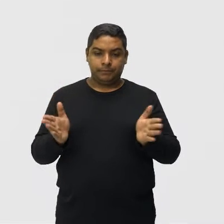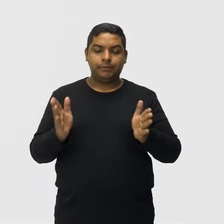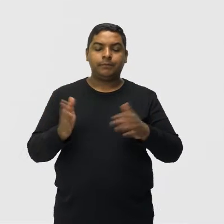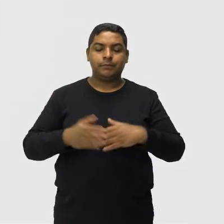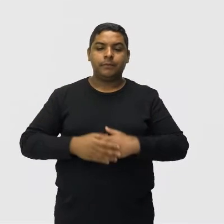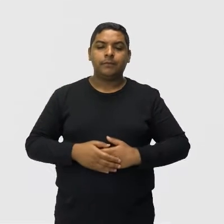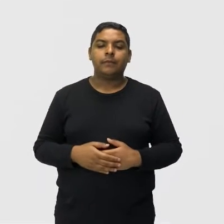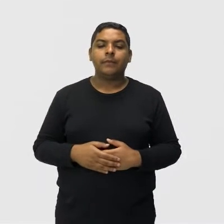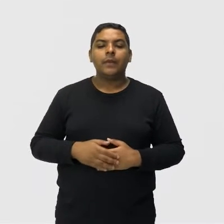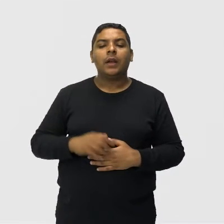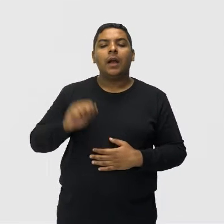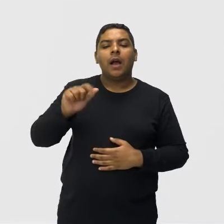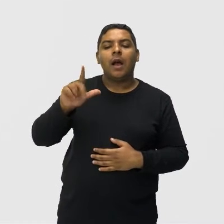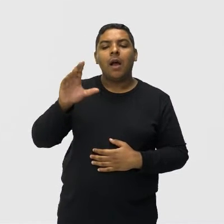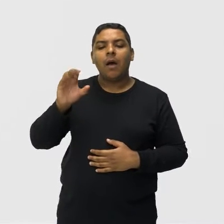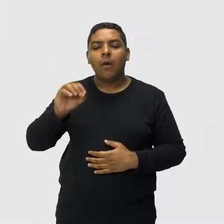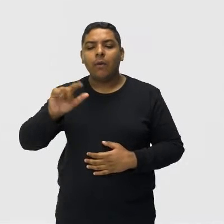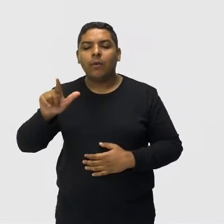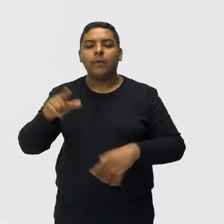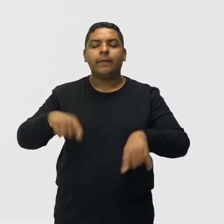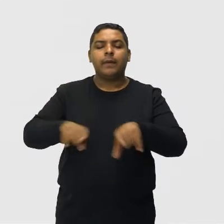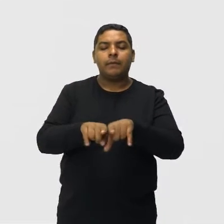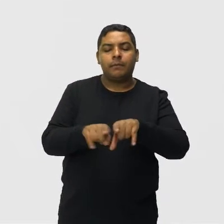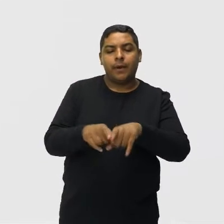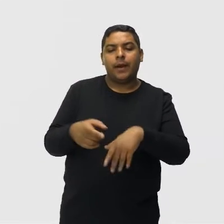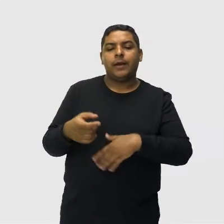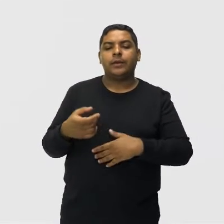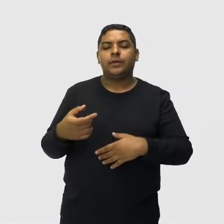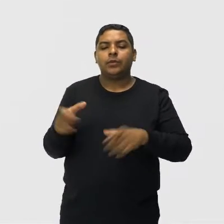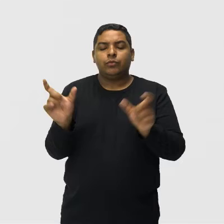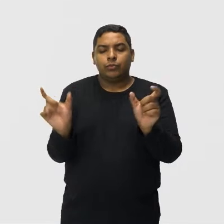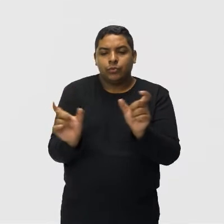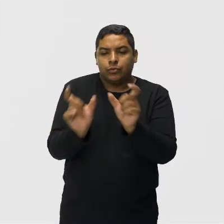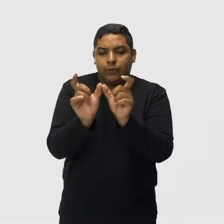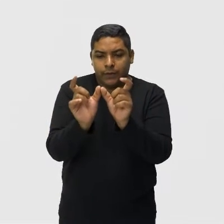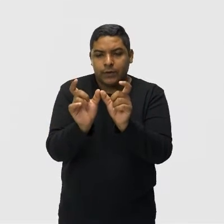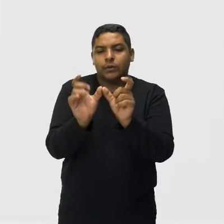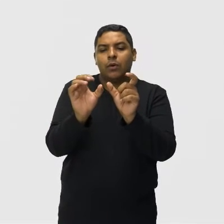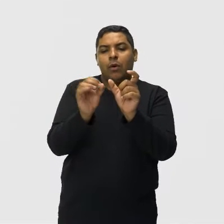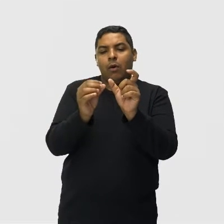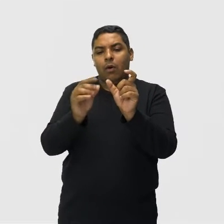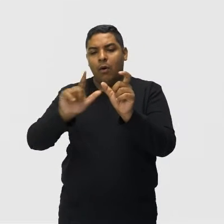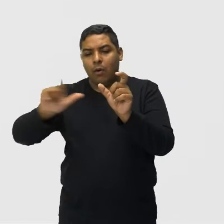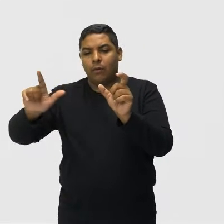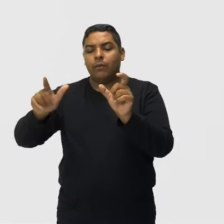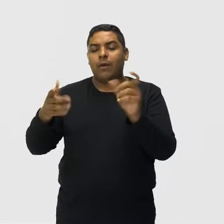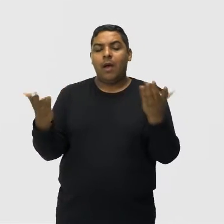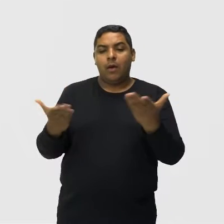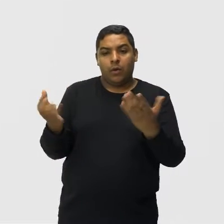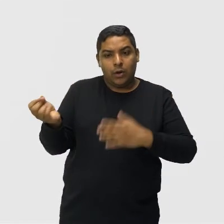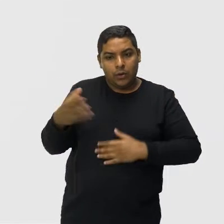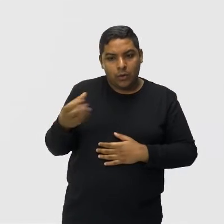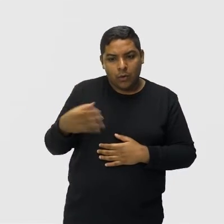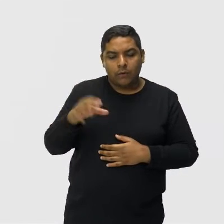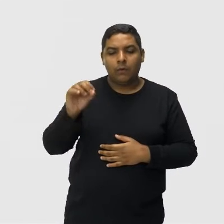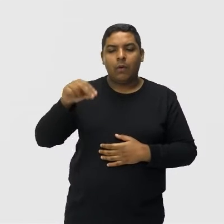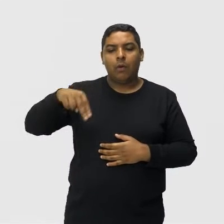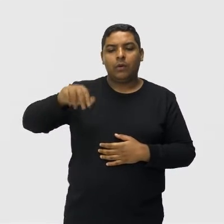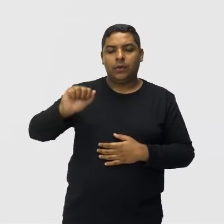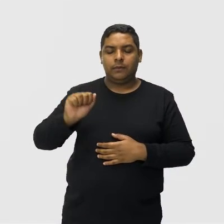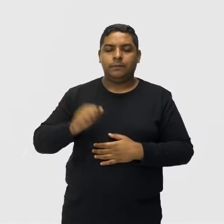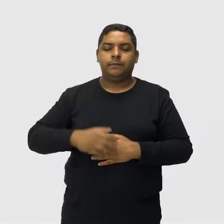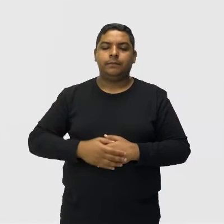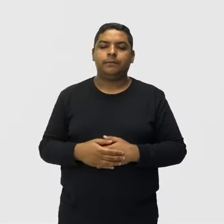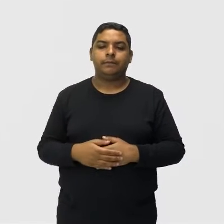os álcools, que o sufixo é OL, e agora a gente introduz um novo sufixo para as nossas nomenclaturas, tá bom? Mas